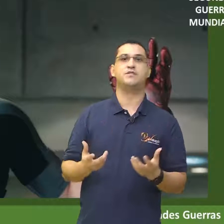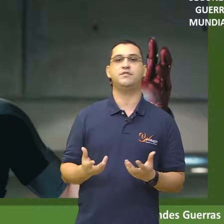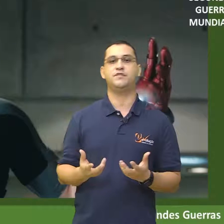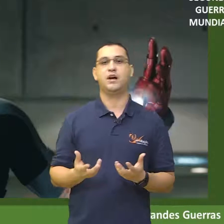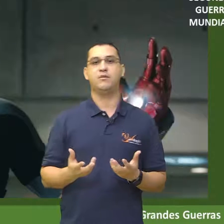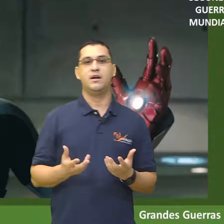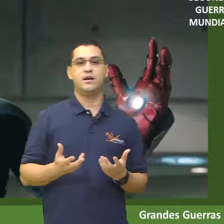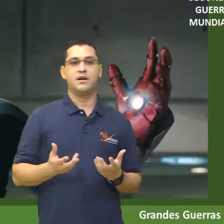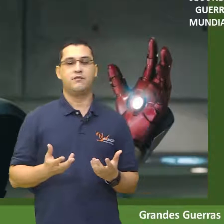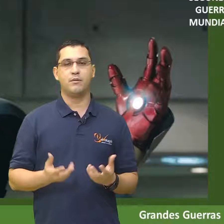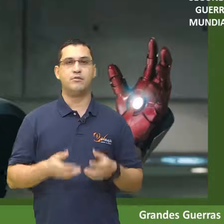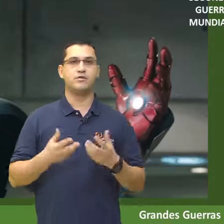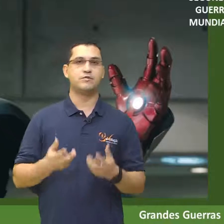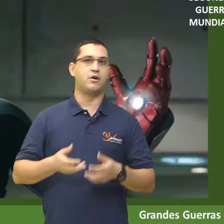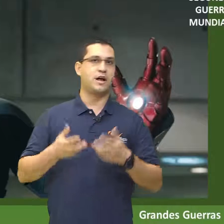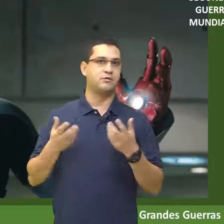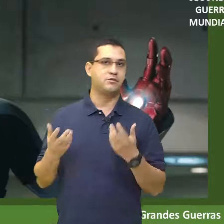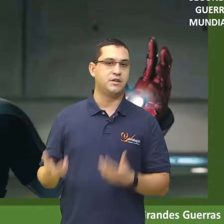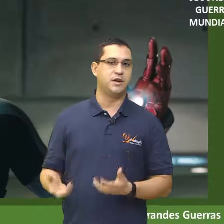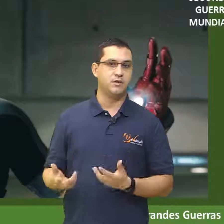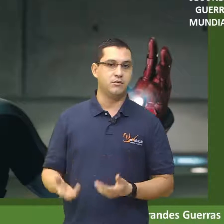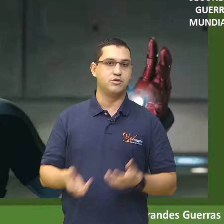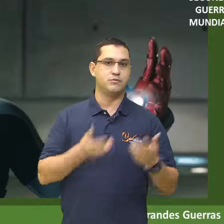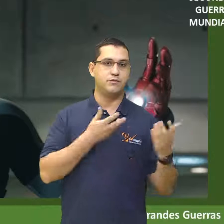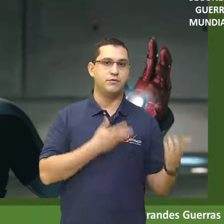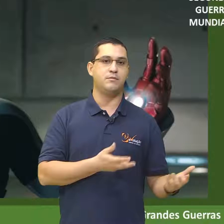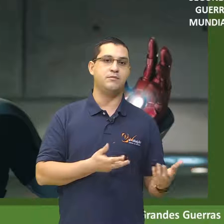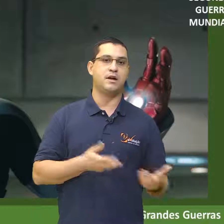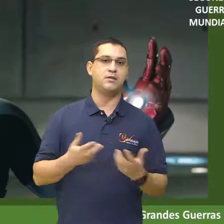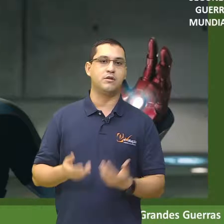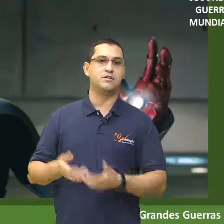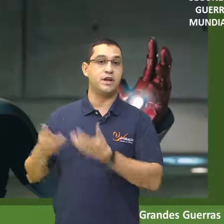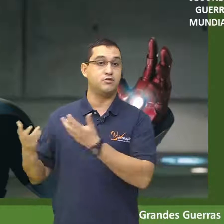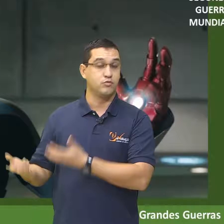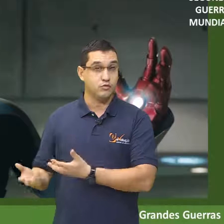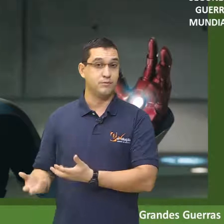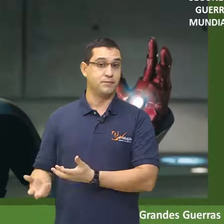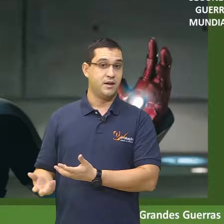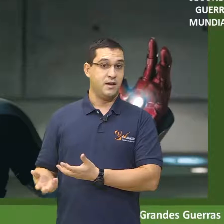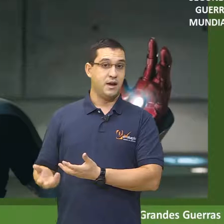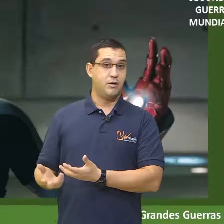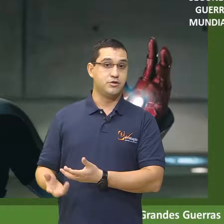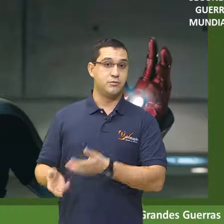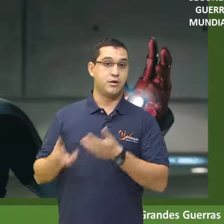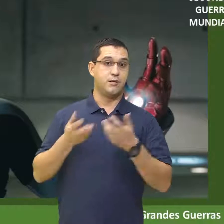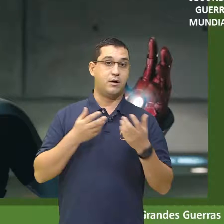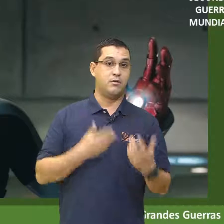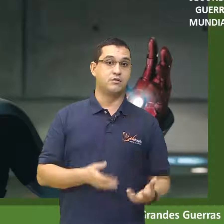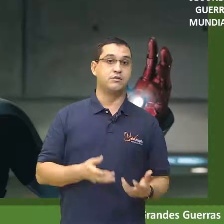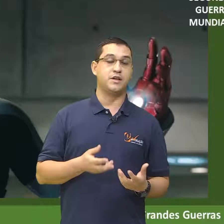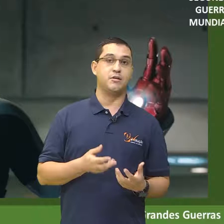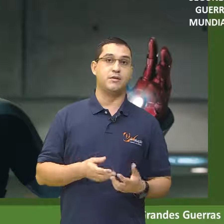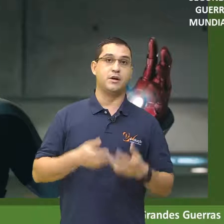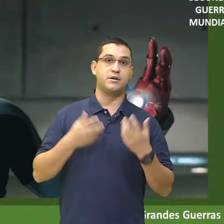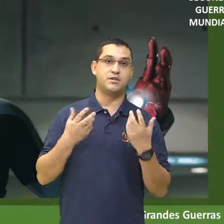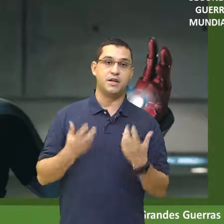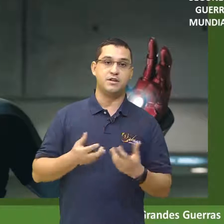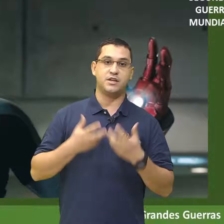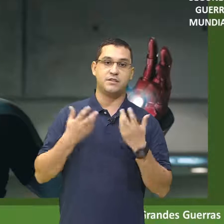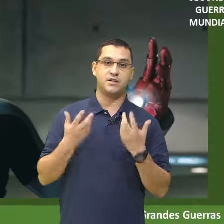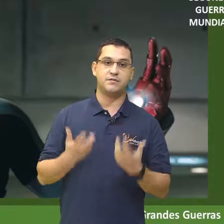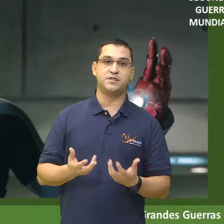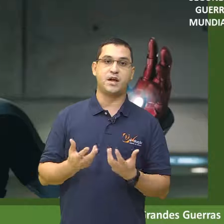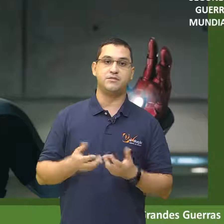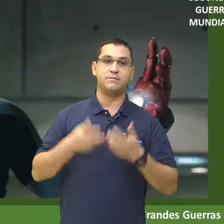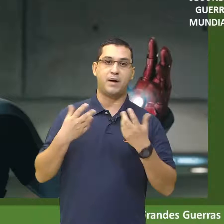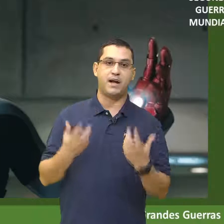inteligência artificial, que foi muito explorado no cinema no último filme, Vingadores, a Era de Ultron, onde o programa Ultron seria um programa de